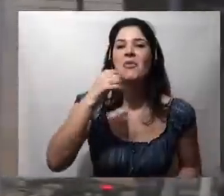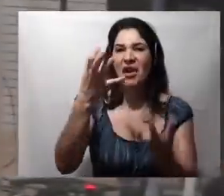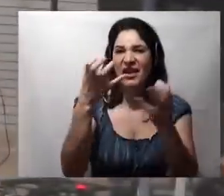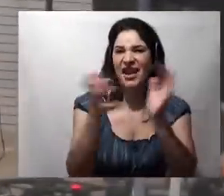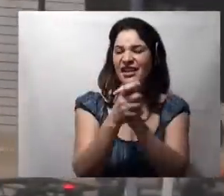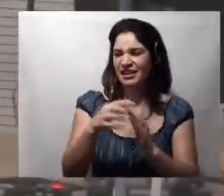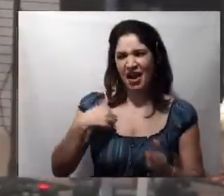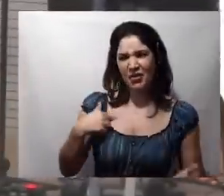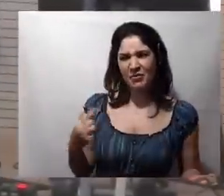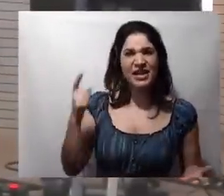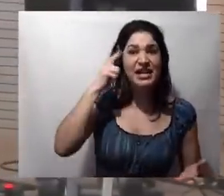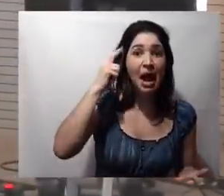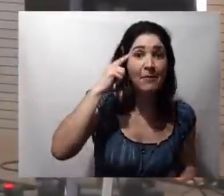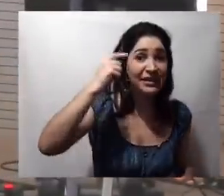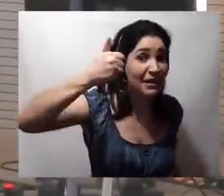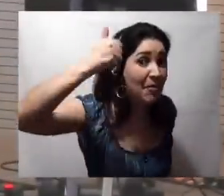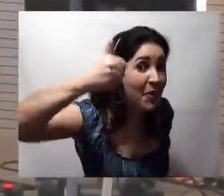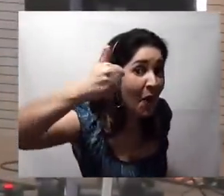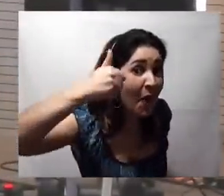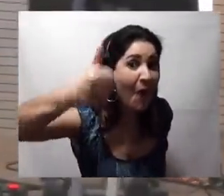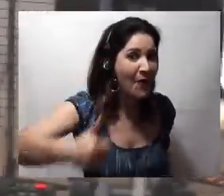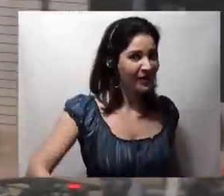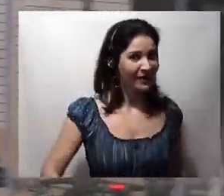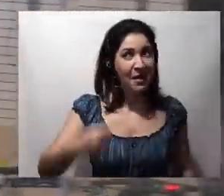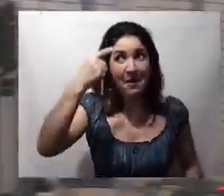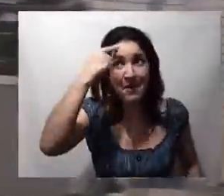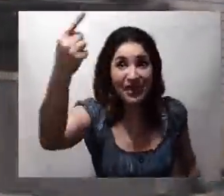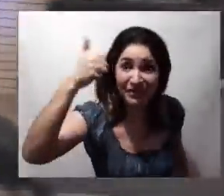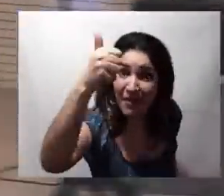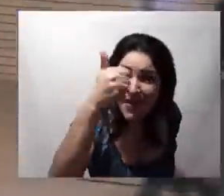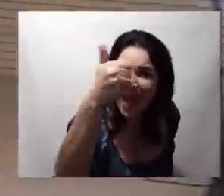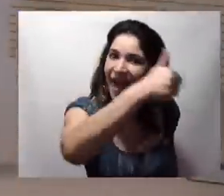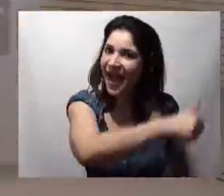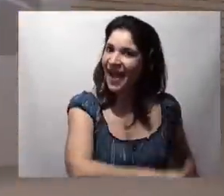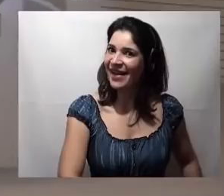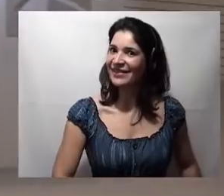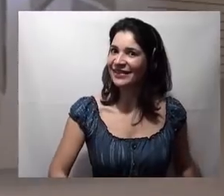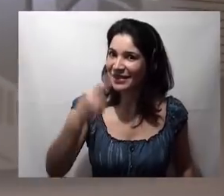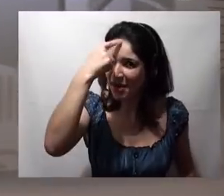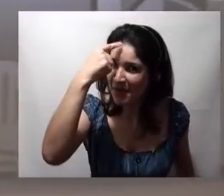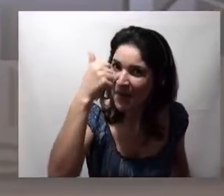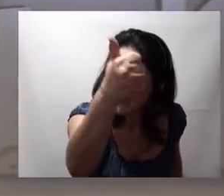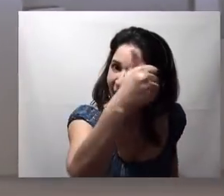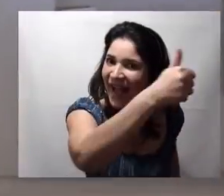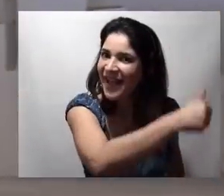a cabeça burros é cabeça boa a a cabeça boa